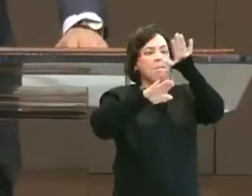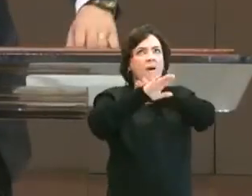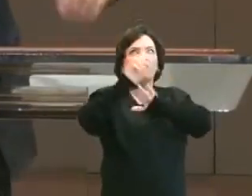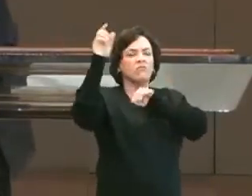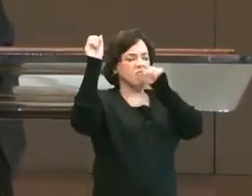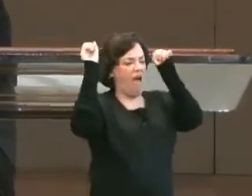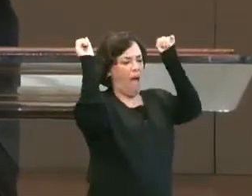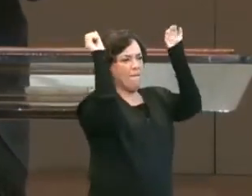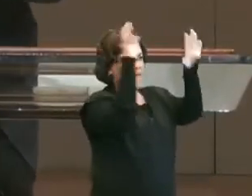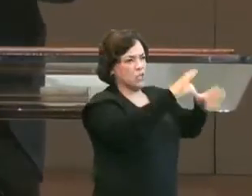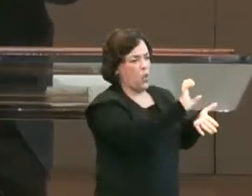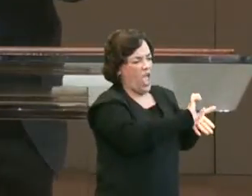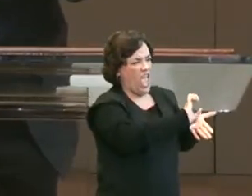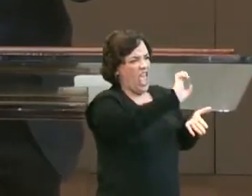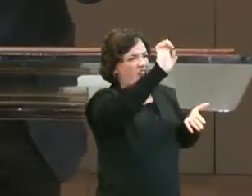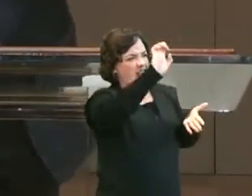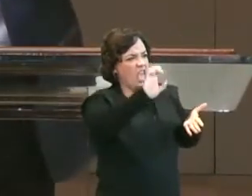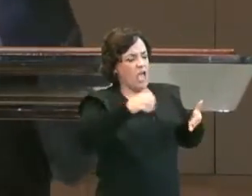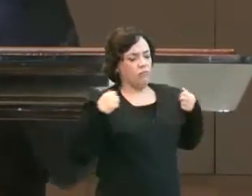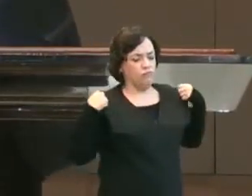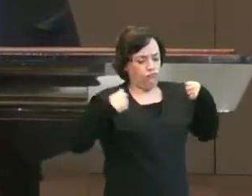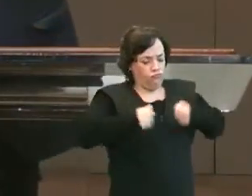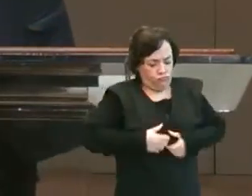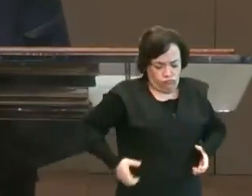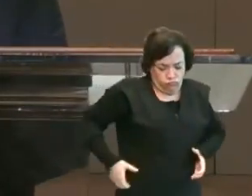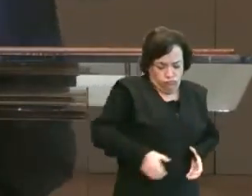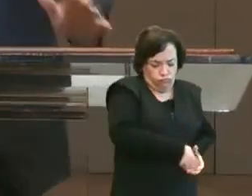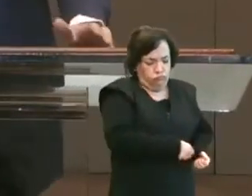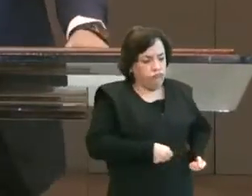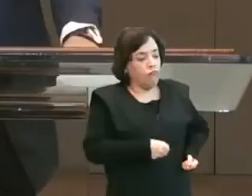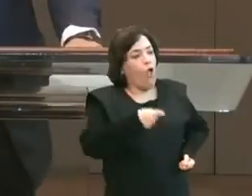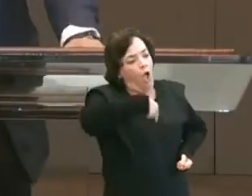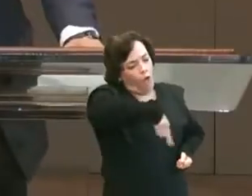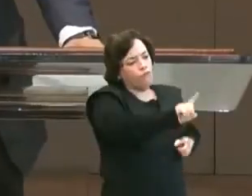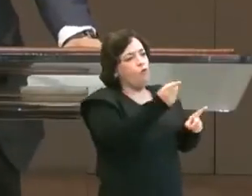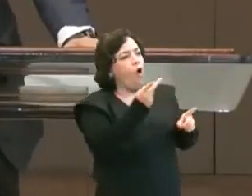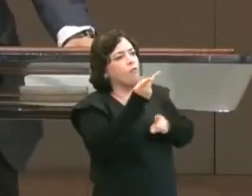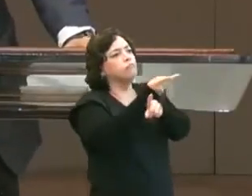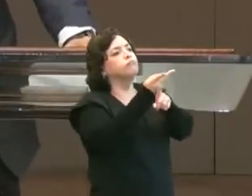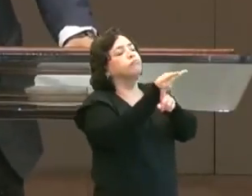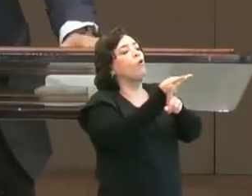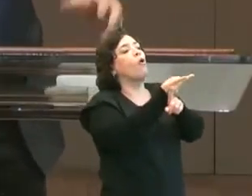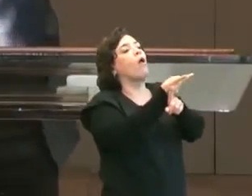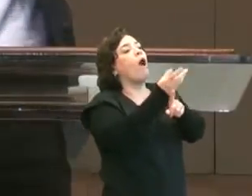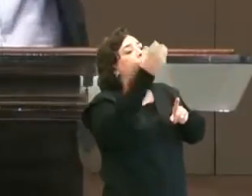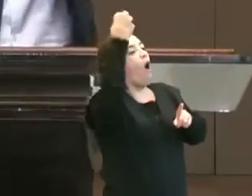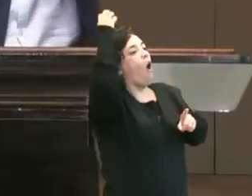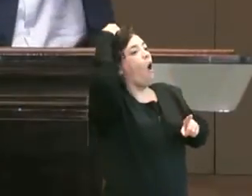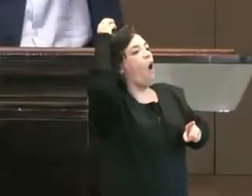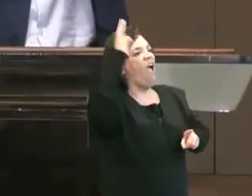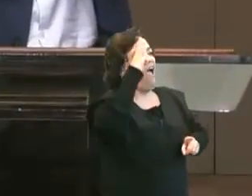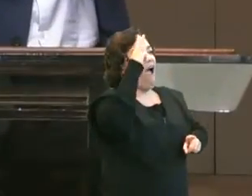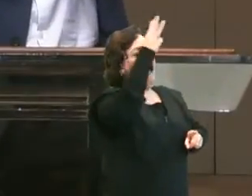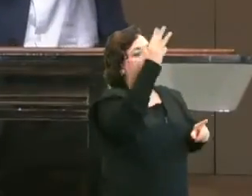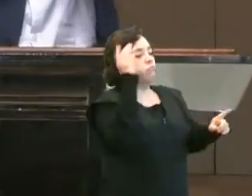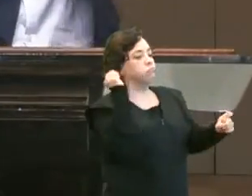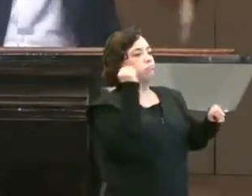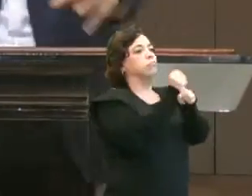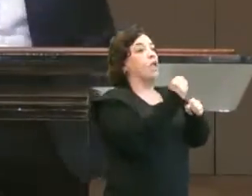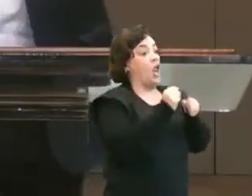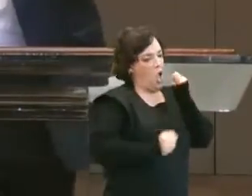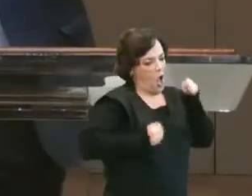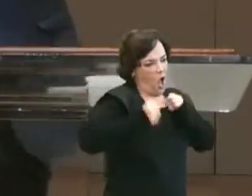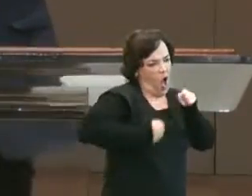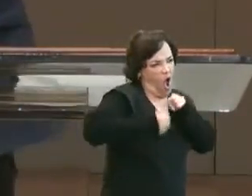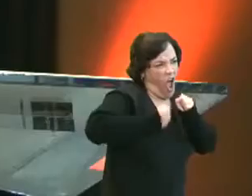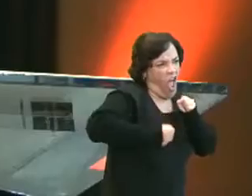Elias, o qual cingiu os lombos e correu adiante de Acabe. Ele correu mais do que os